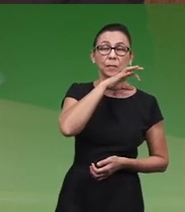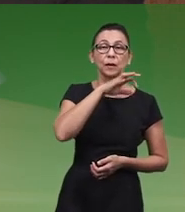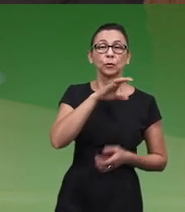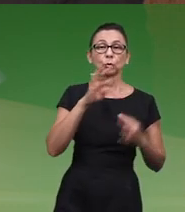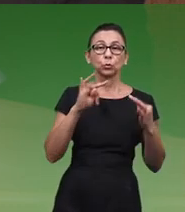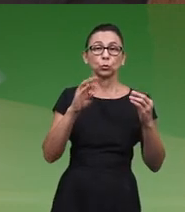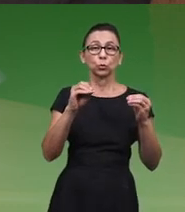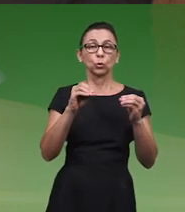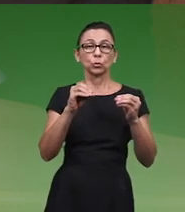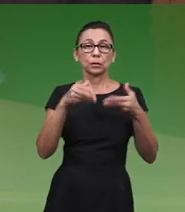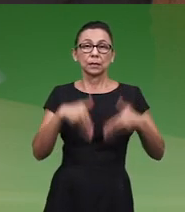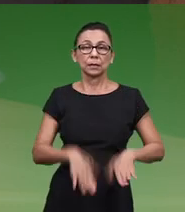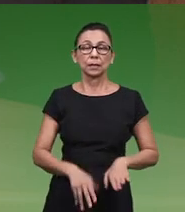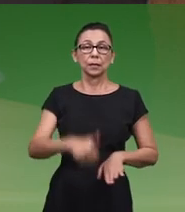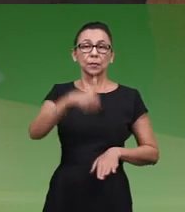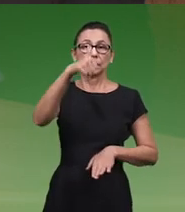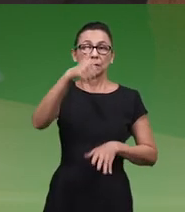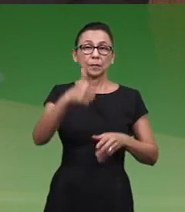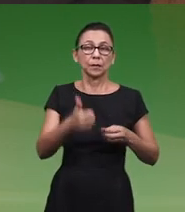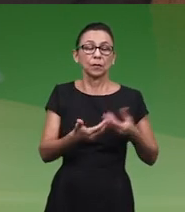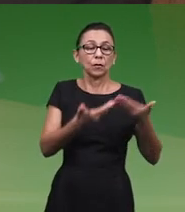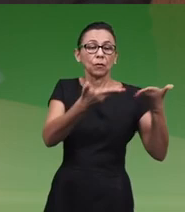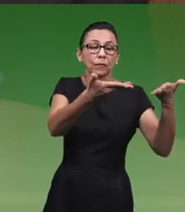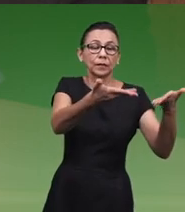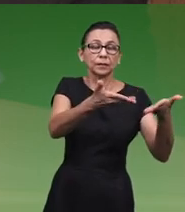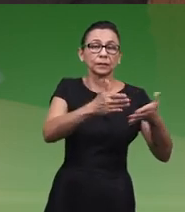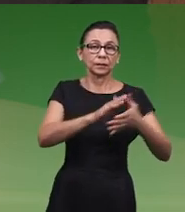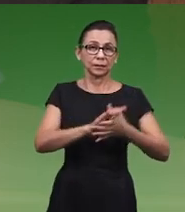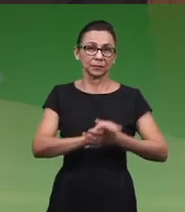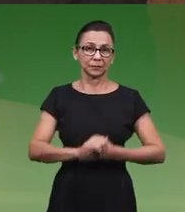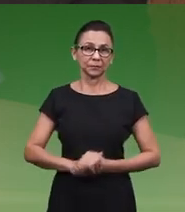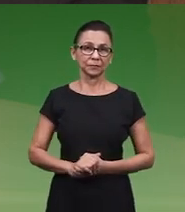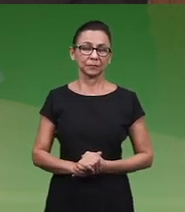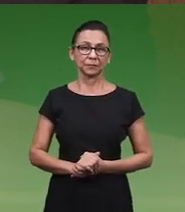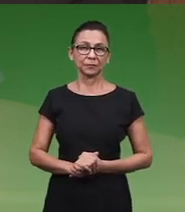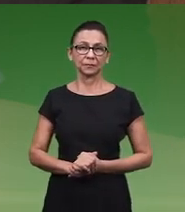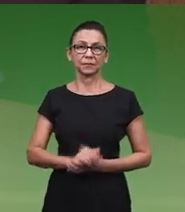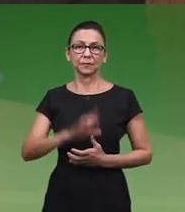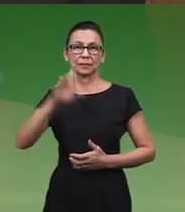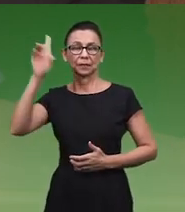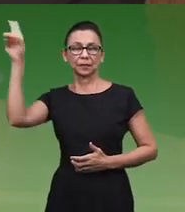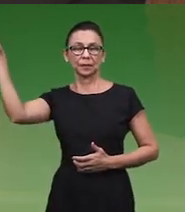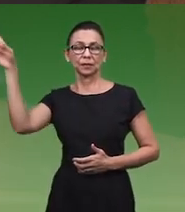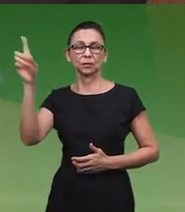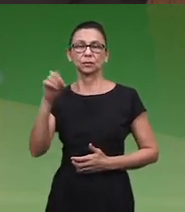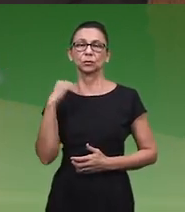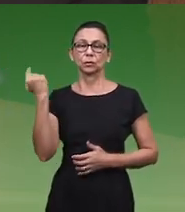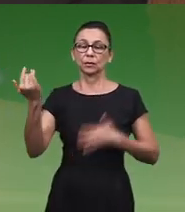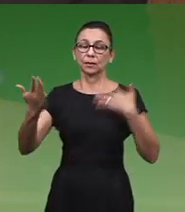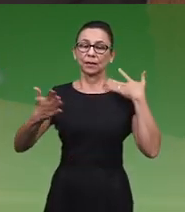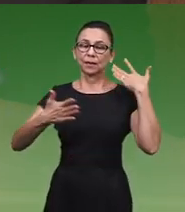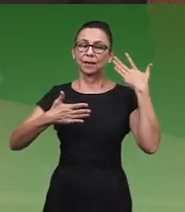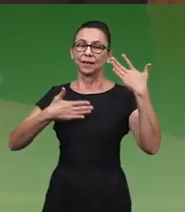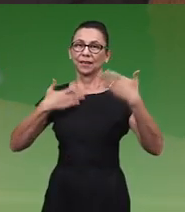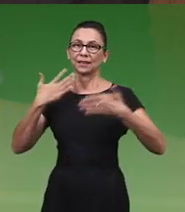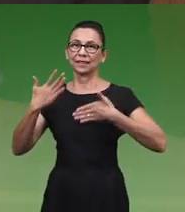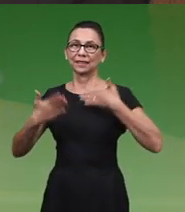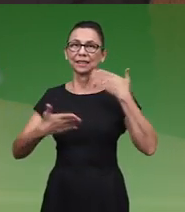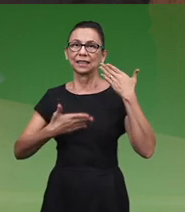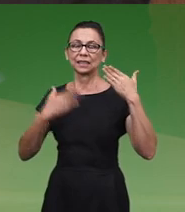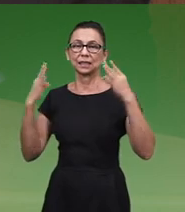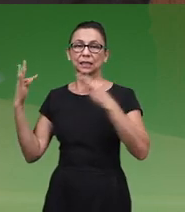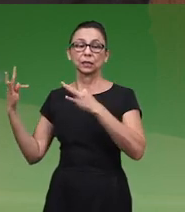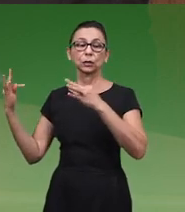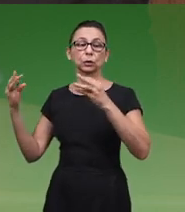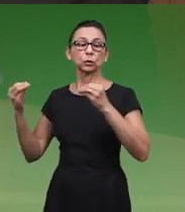vossas ovelhas. E ali comereis perante o Senhor, vosso Deus, e vos alegrareis em tudo que poreis